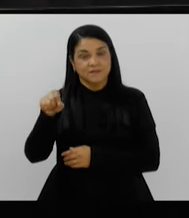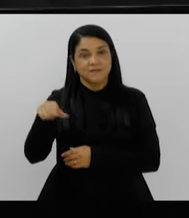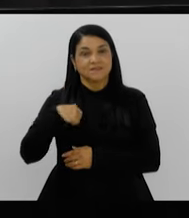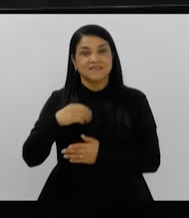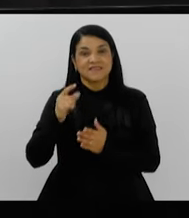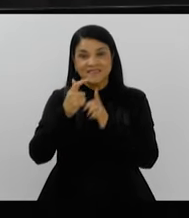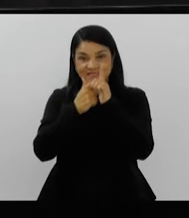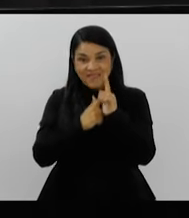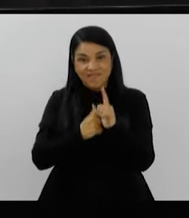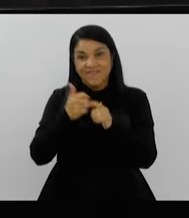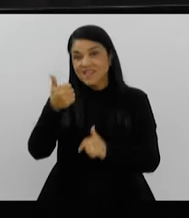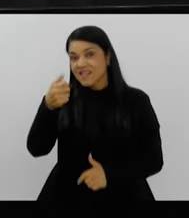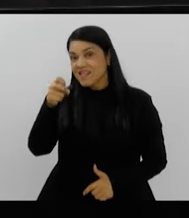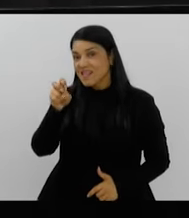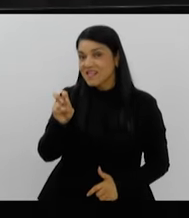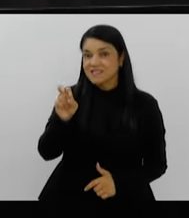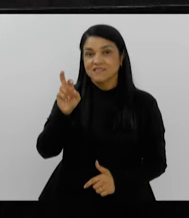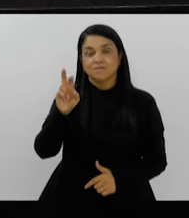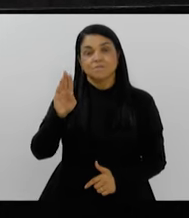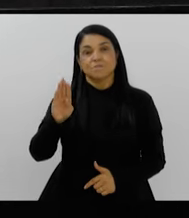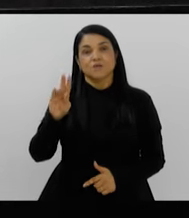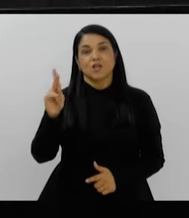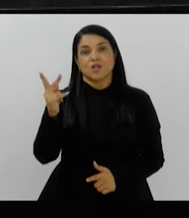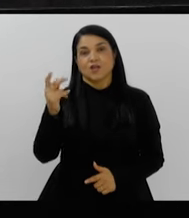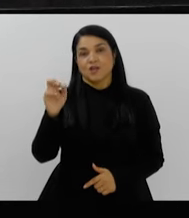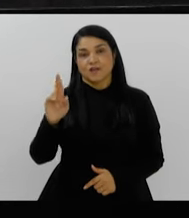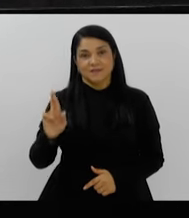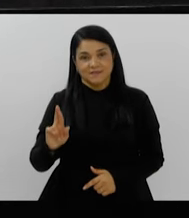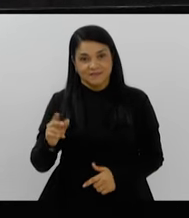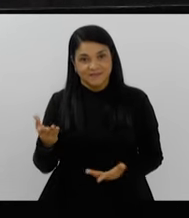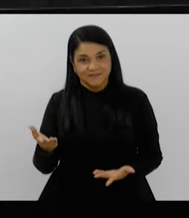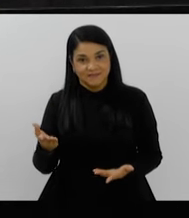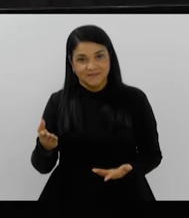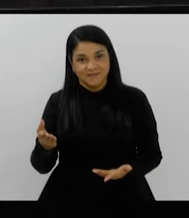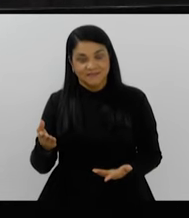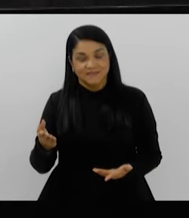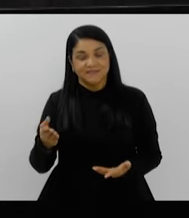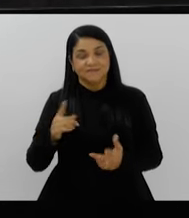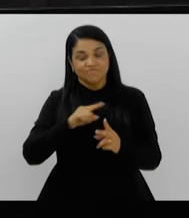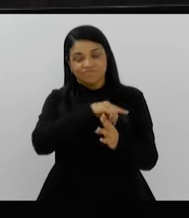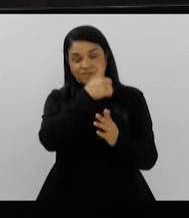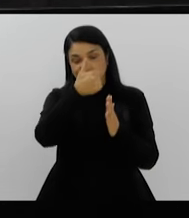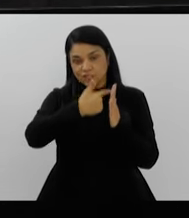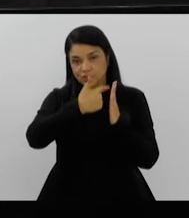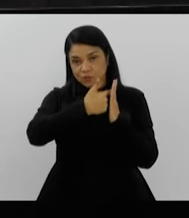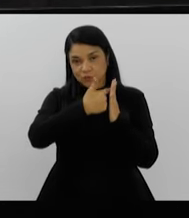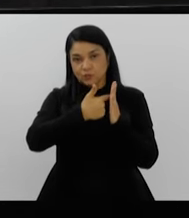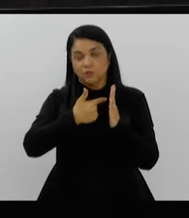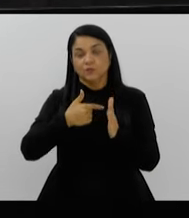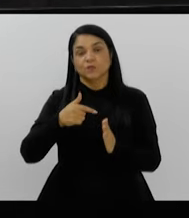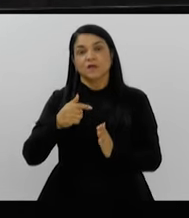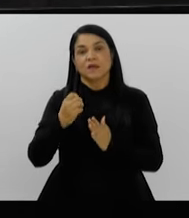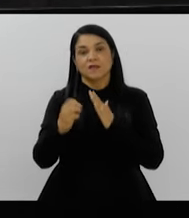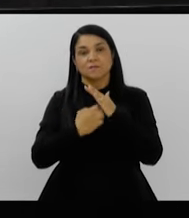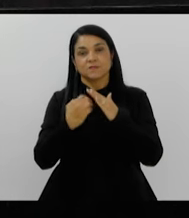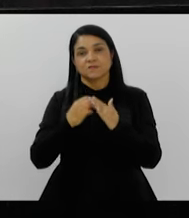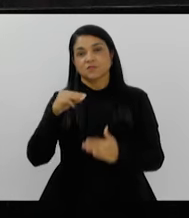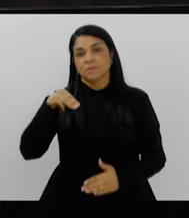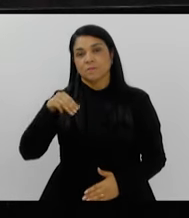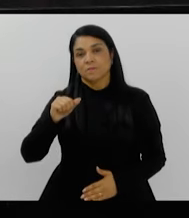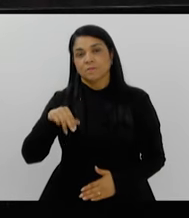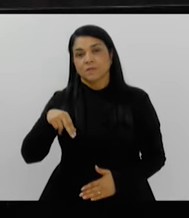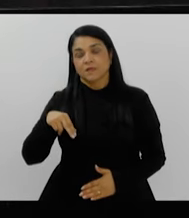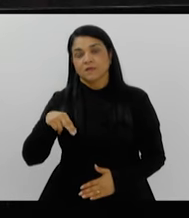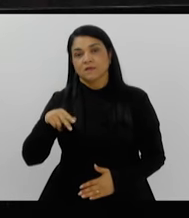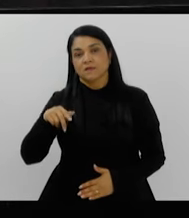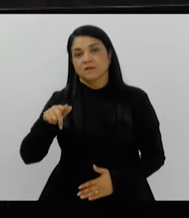do déficit do estado. Né? Seguido dela, a refinaria de Manguinhos. E aí vai descendo,